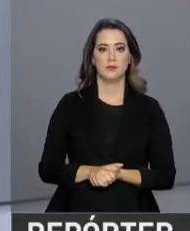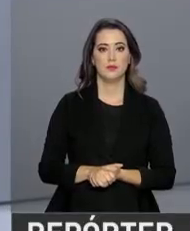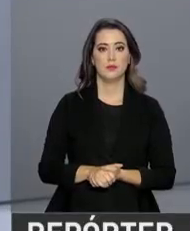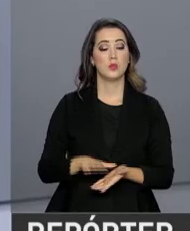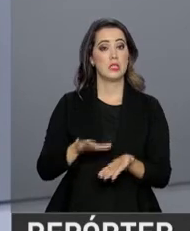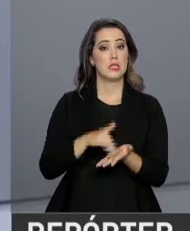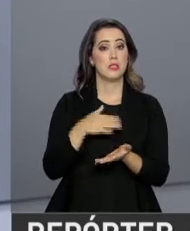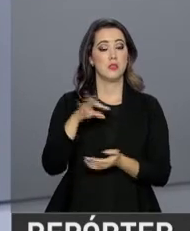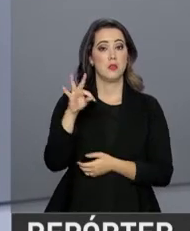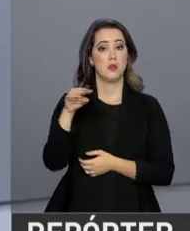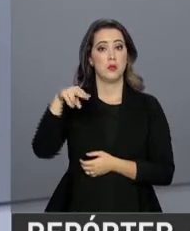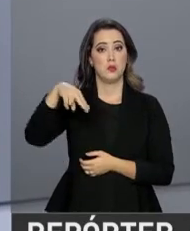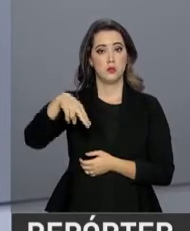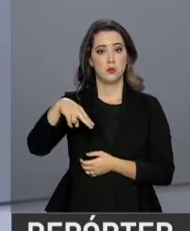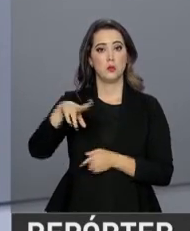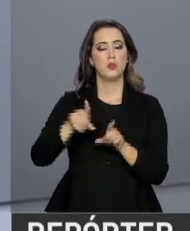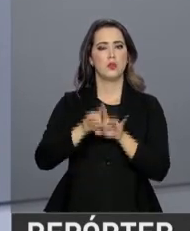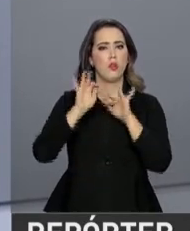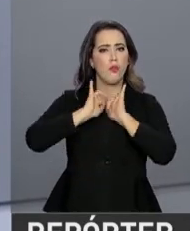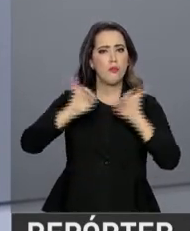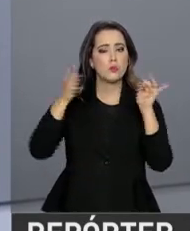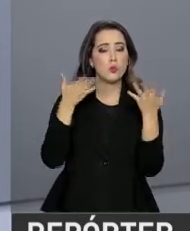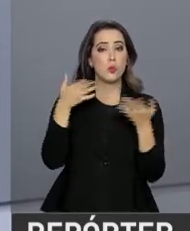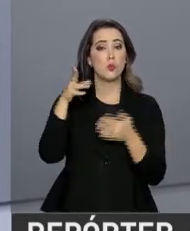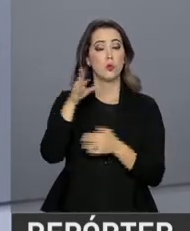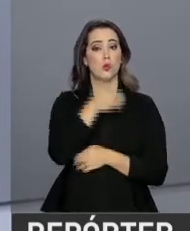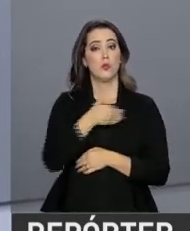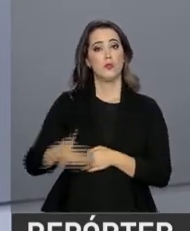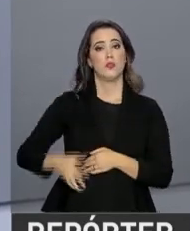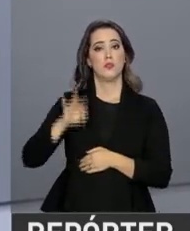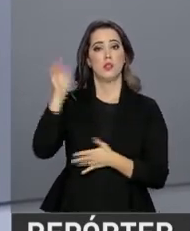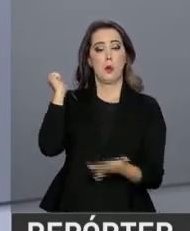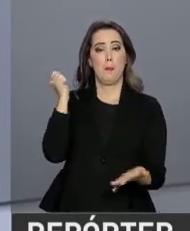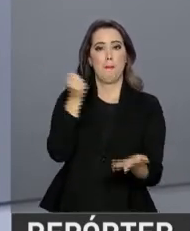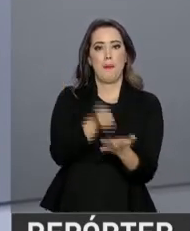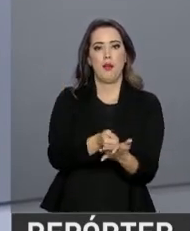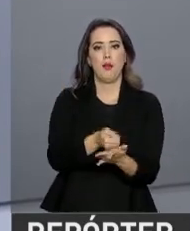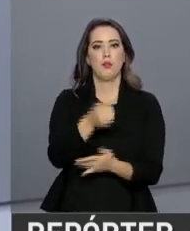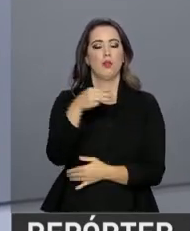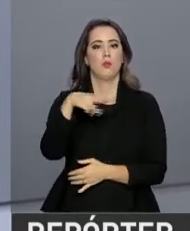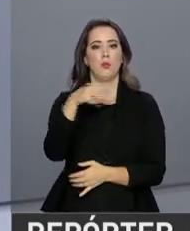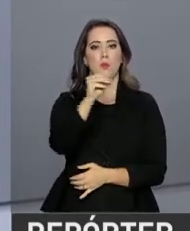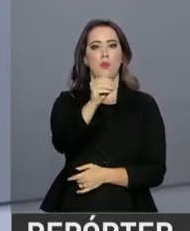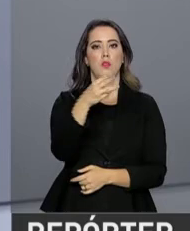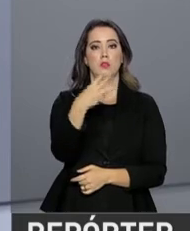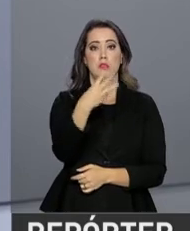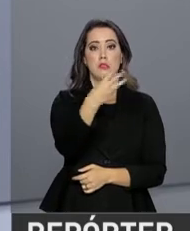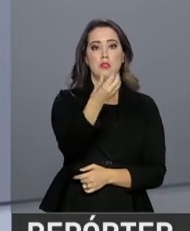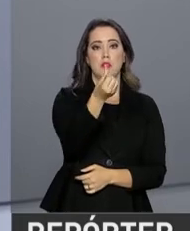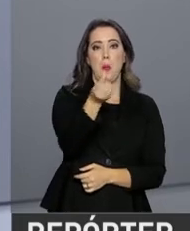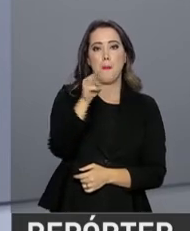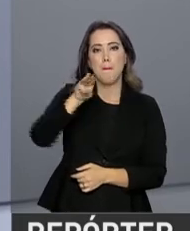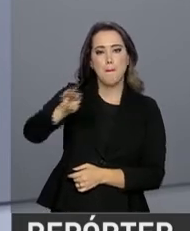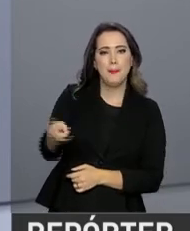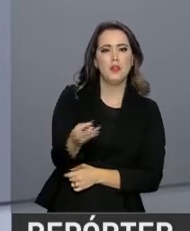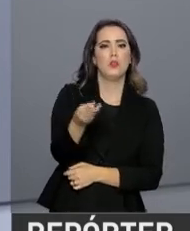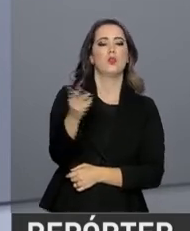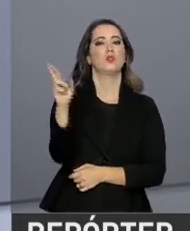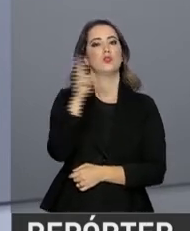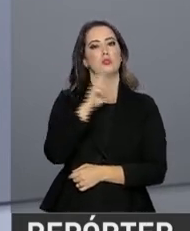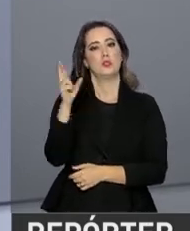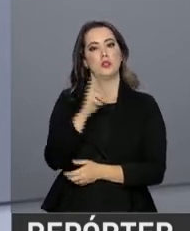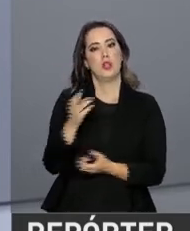do tesouro nacional informou que a união pagou em março 336 milhões quinhentos e oitenta mil reais